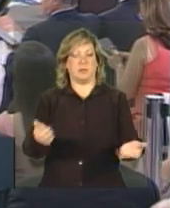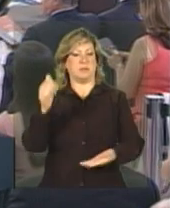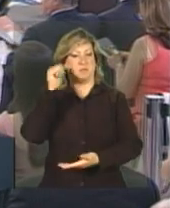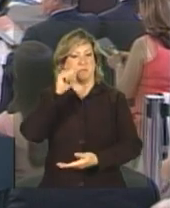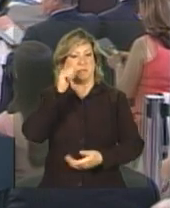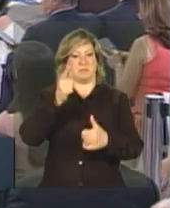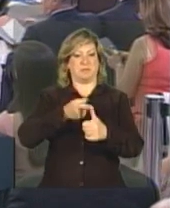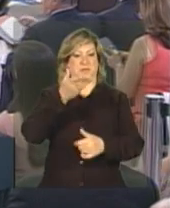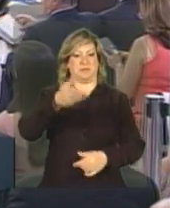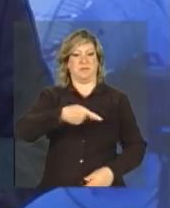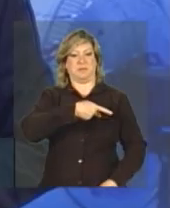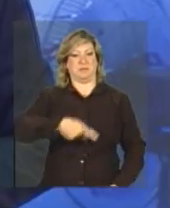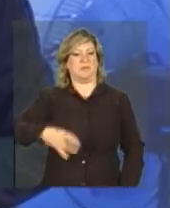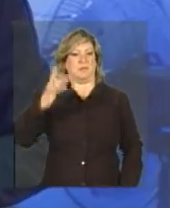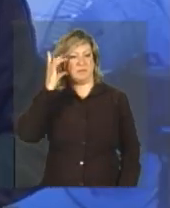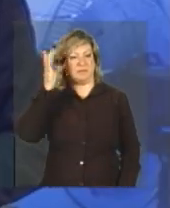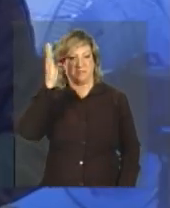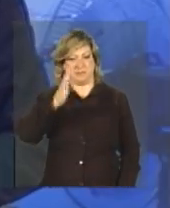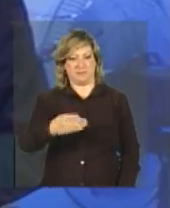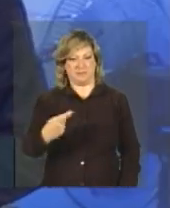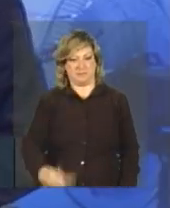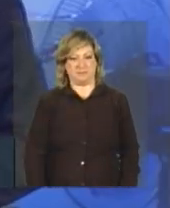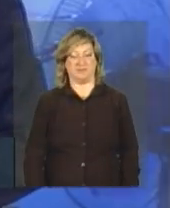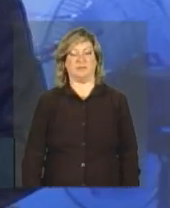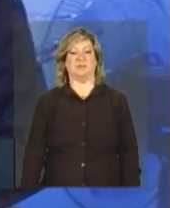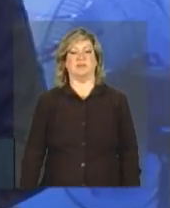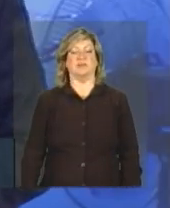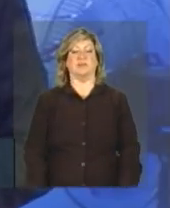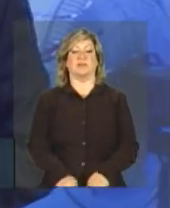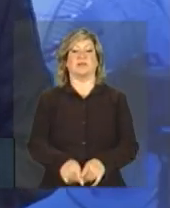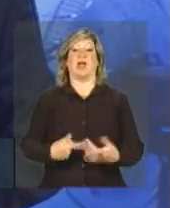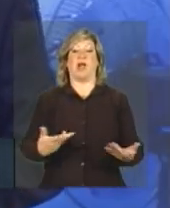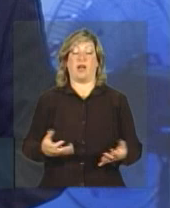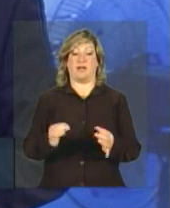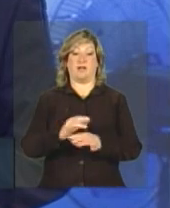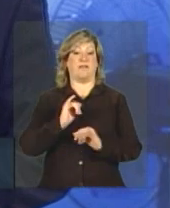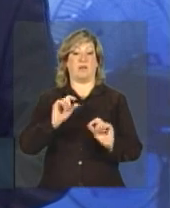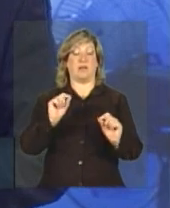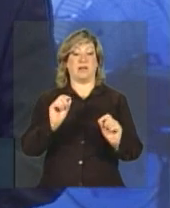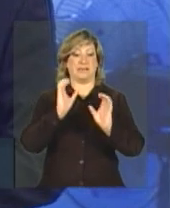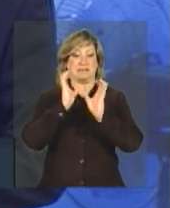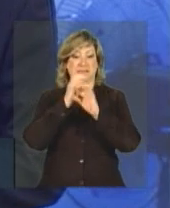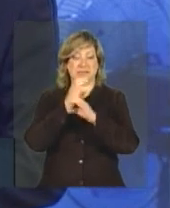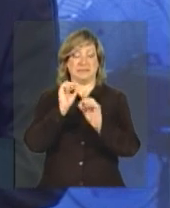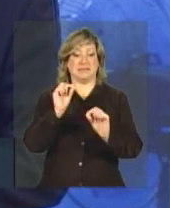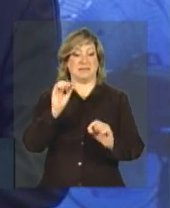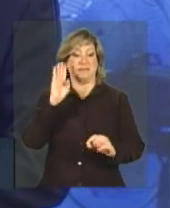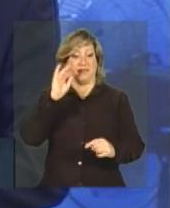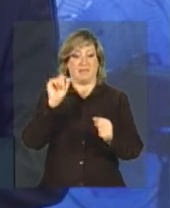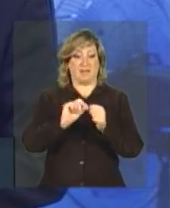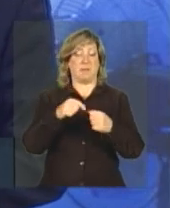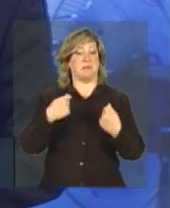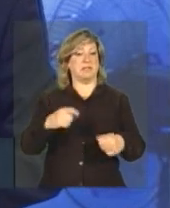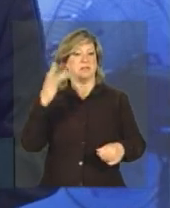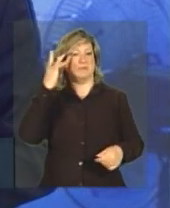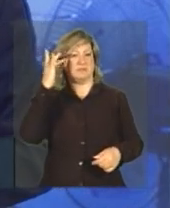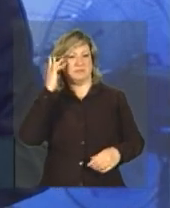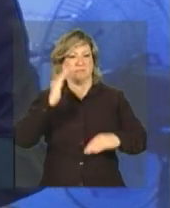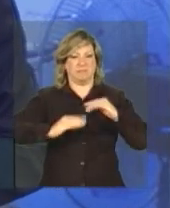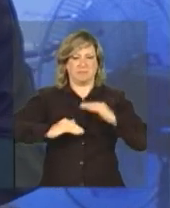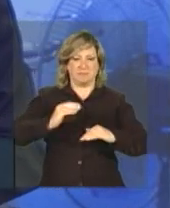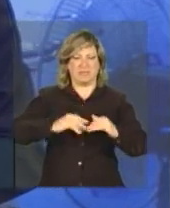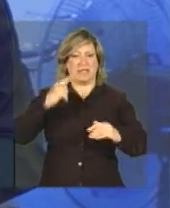mulher presidente do Brasil. Termino dizendo que fazer ciência precisa, primeiro, muita criatividade e